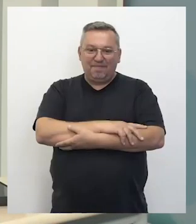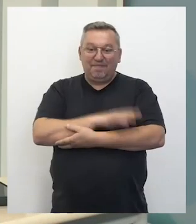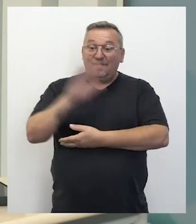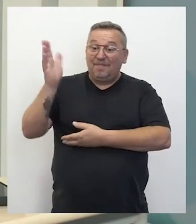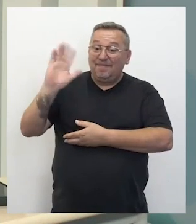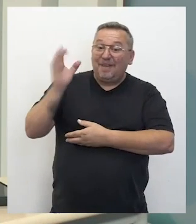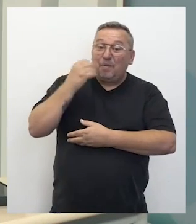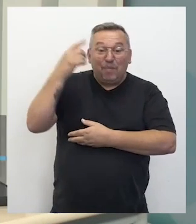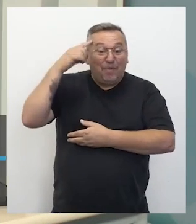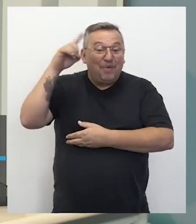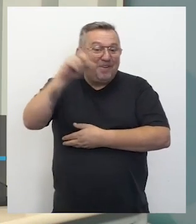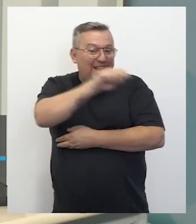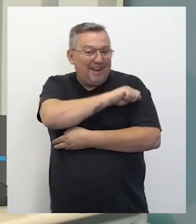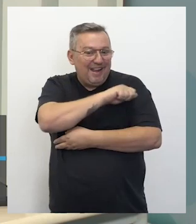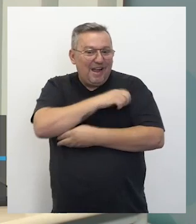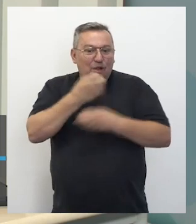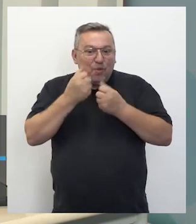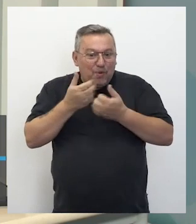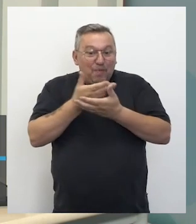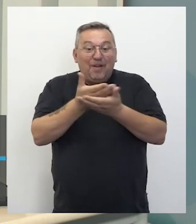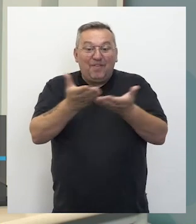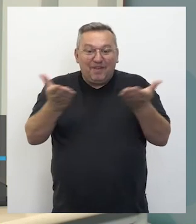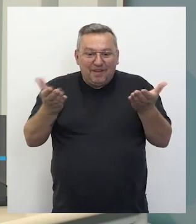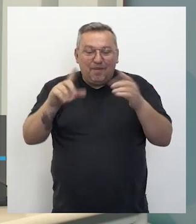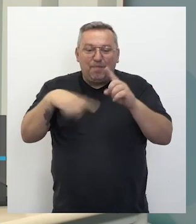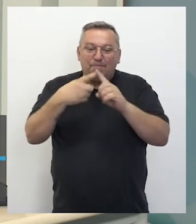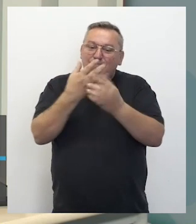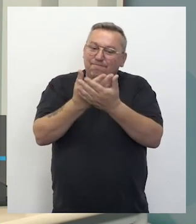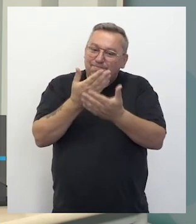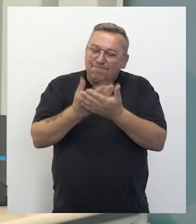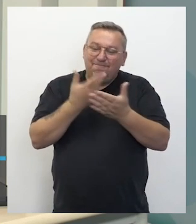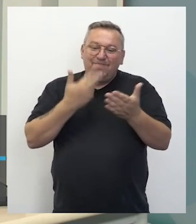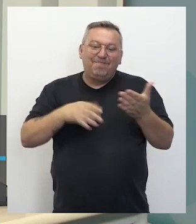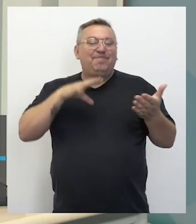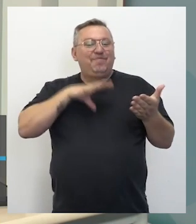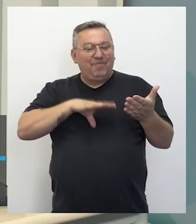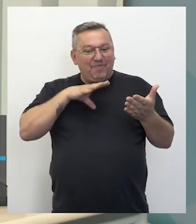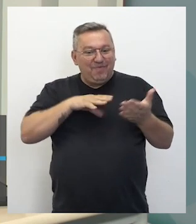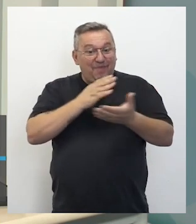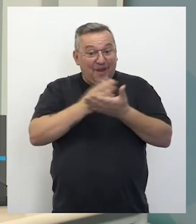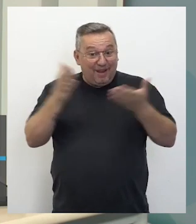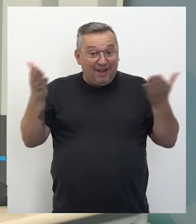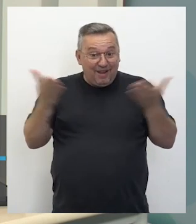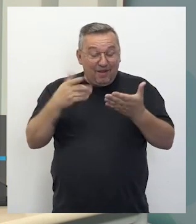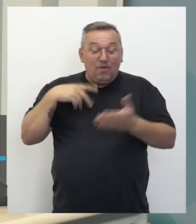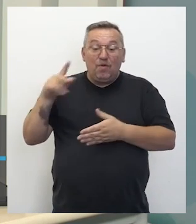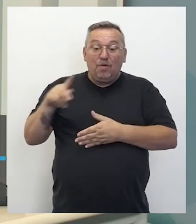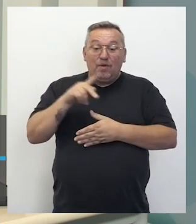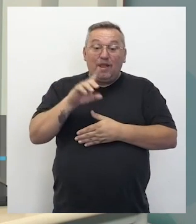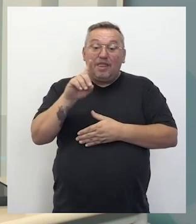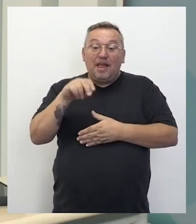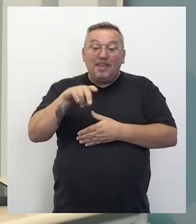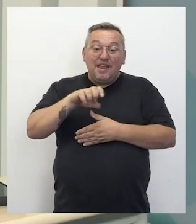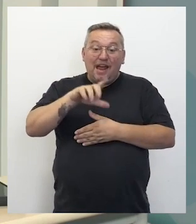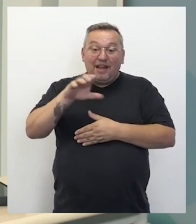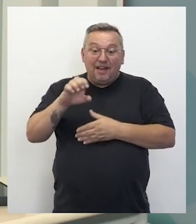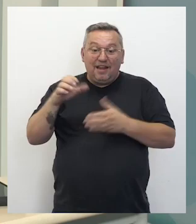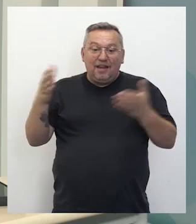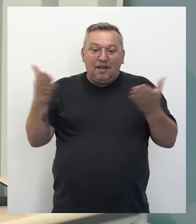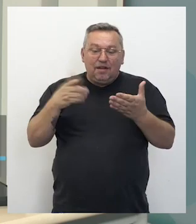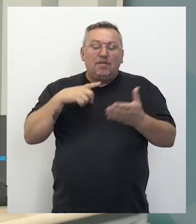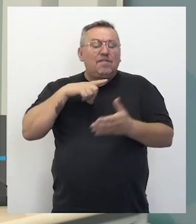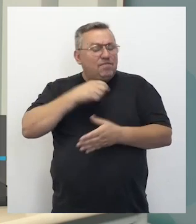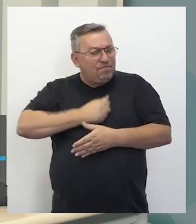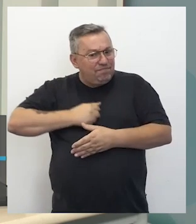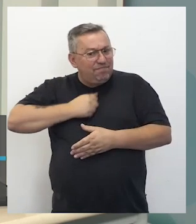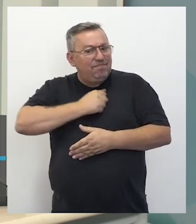Bom dia, alunos! Tudo bem com vocês? Mais uma aula de língua portuguesa começando. Eu sou a professora Daniele e eu estava com